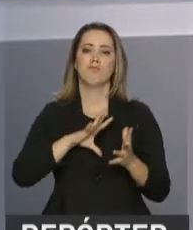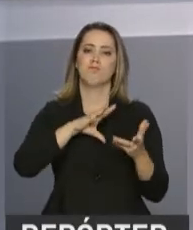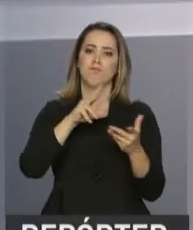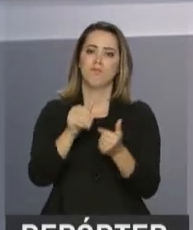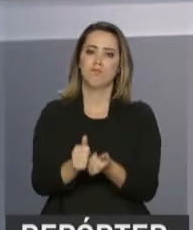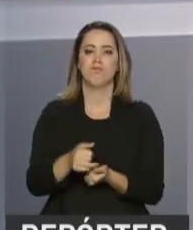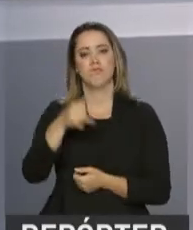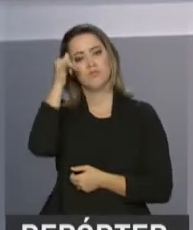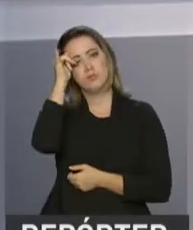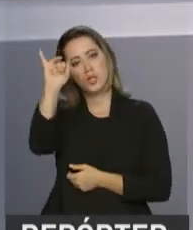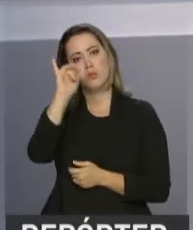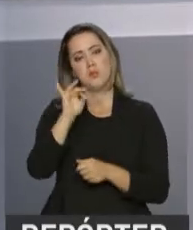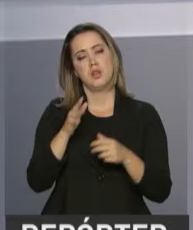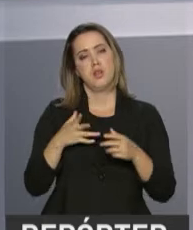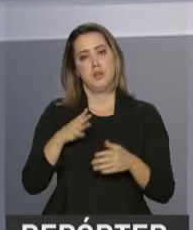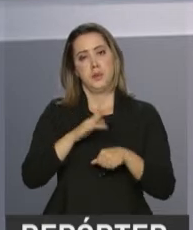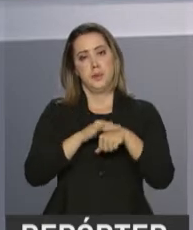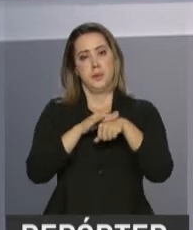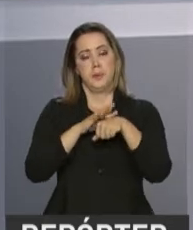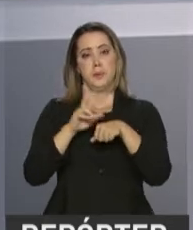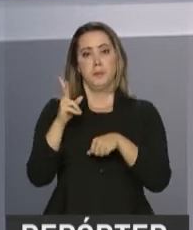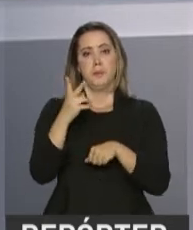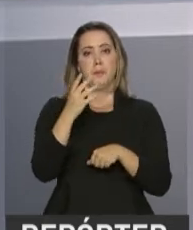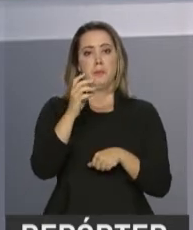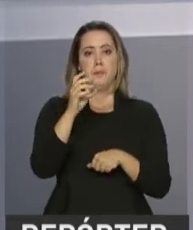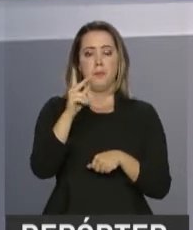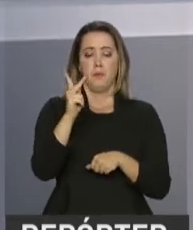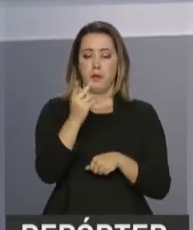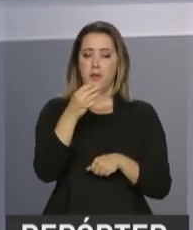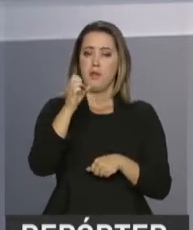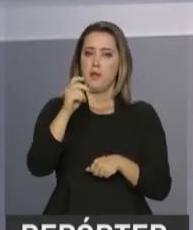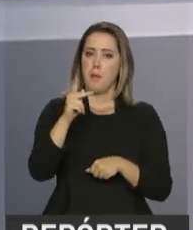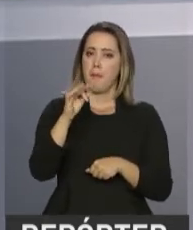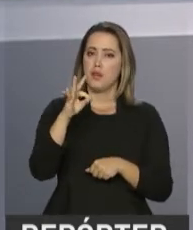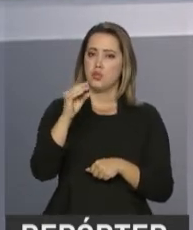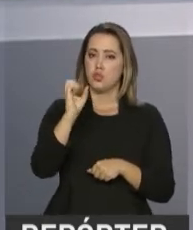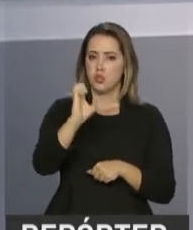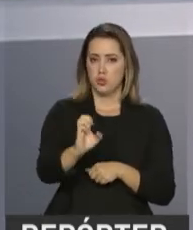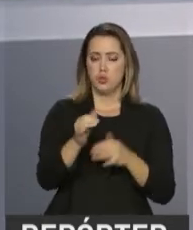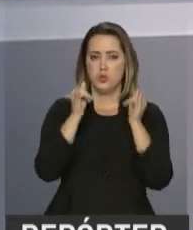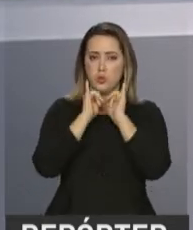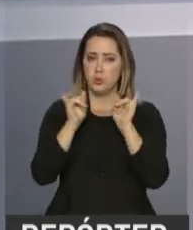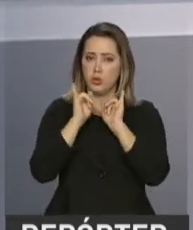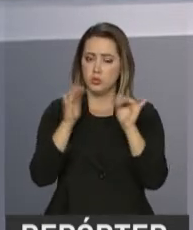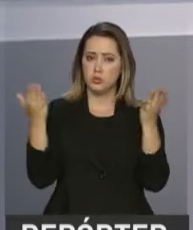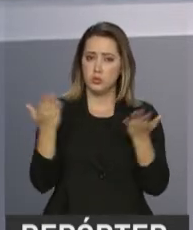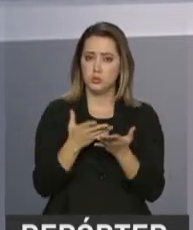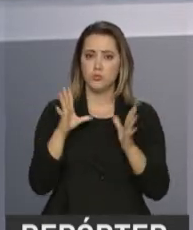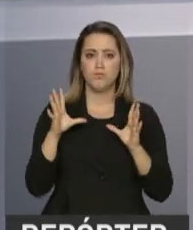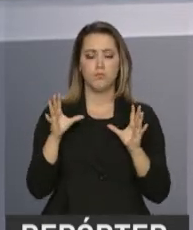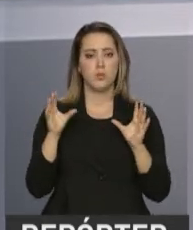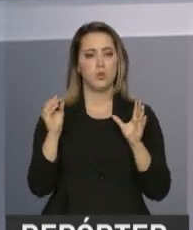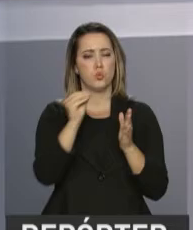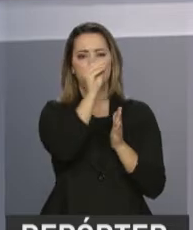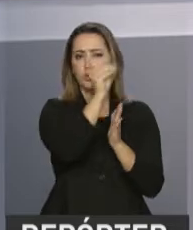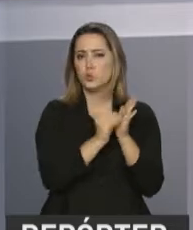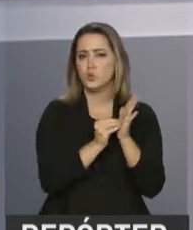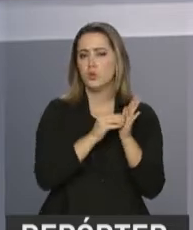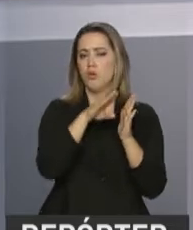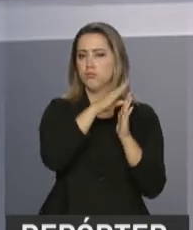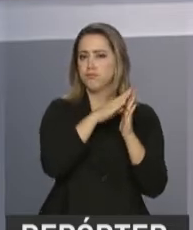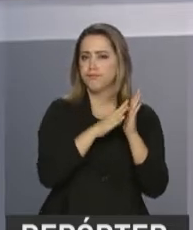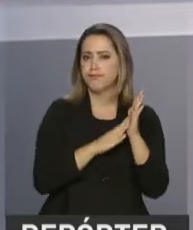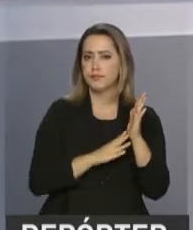as Hepatites Virais. O Ministério da Saúde anunciou hoje a meta de zerar, até o fim deste ano, a fila de pacientes graves